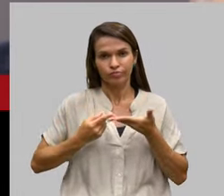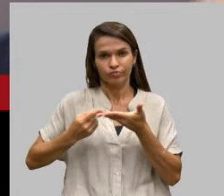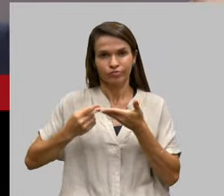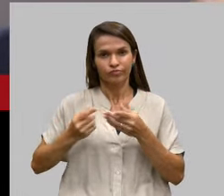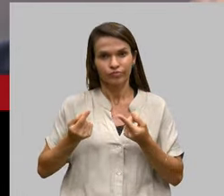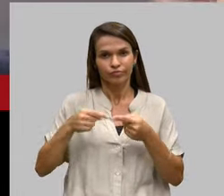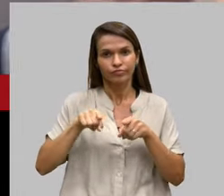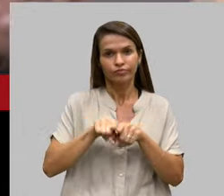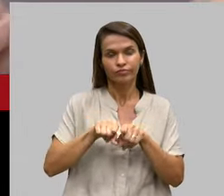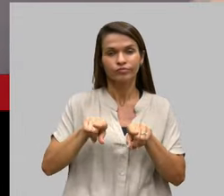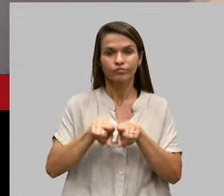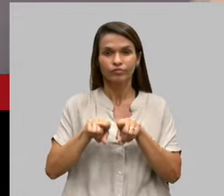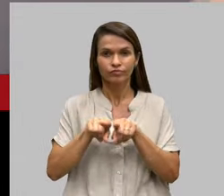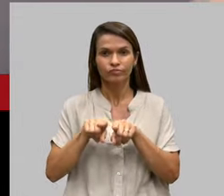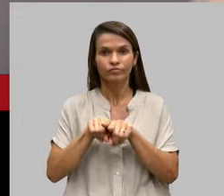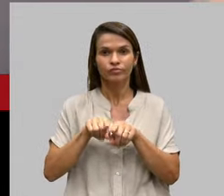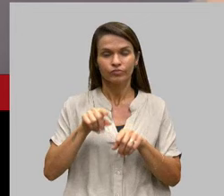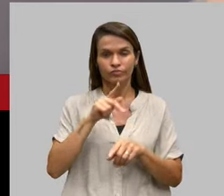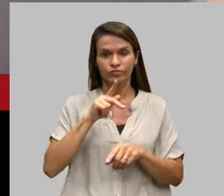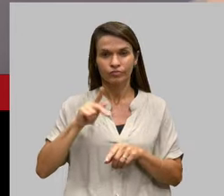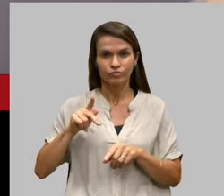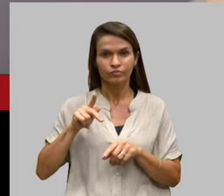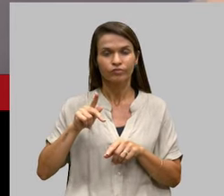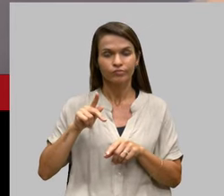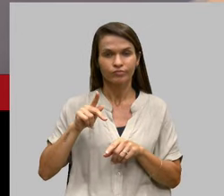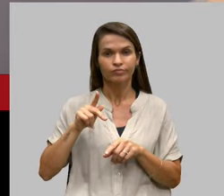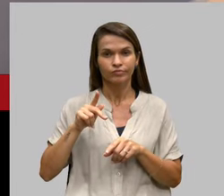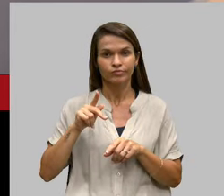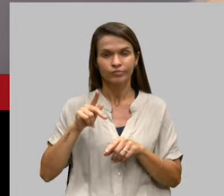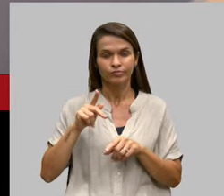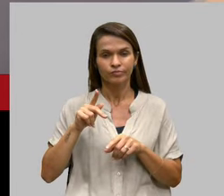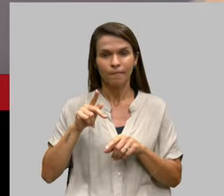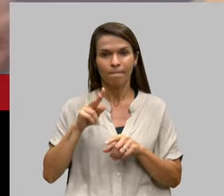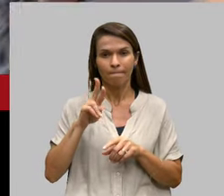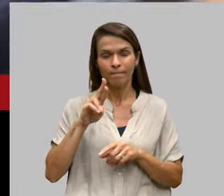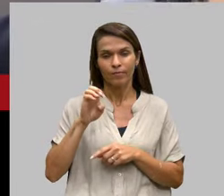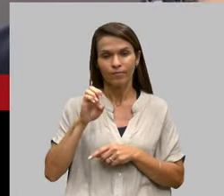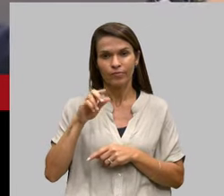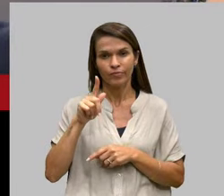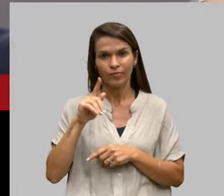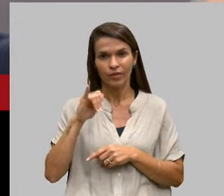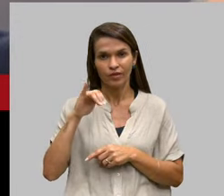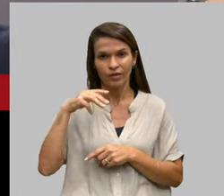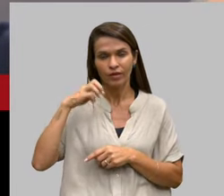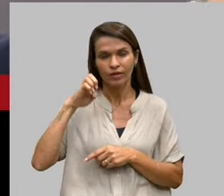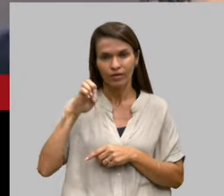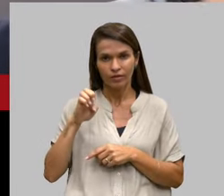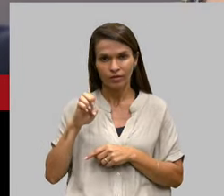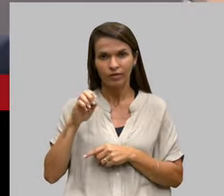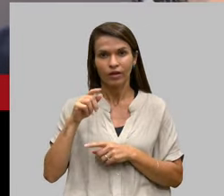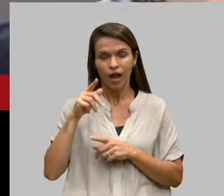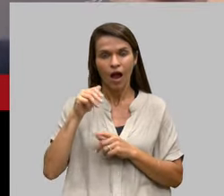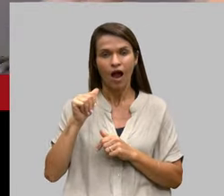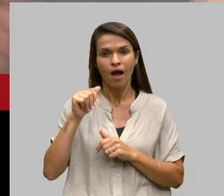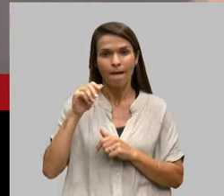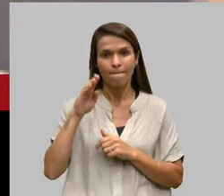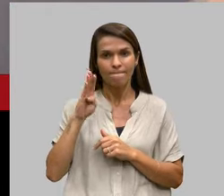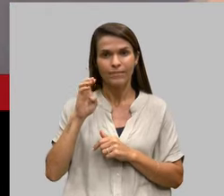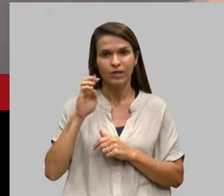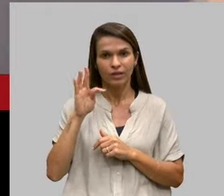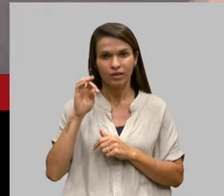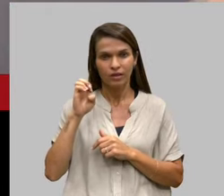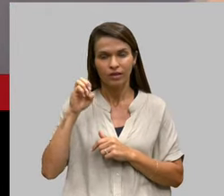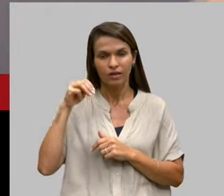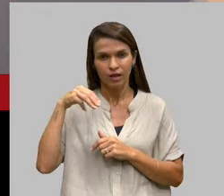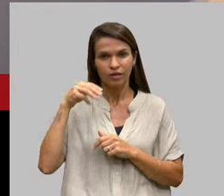Presidente da Associação Nacional de de regimes de previdência e que é o que é a bipé o João Figueiredo que é